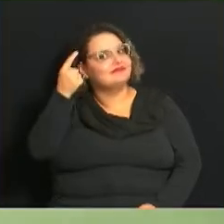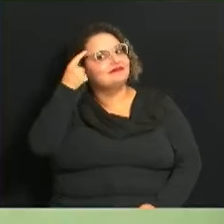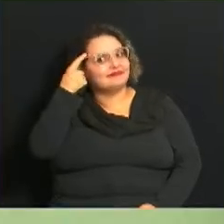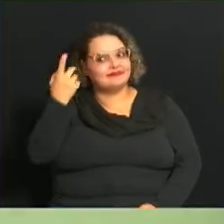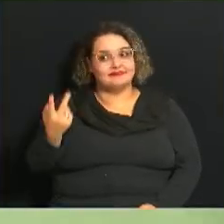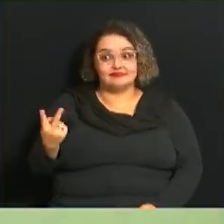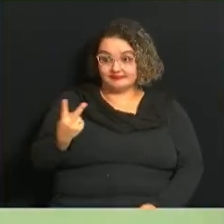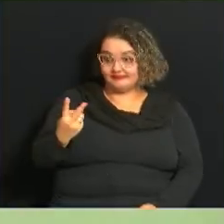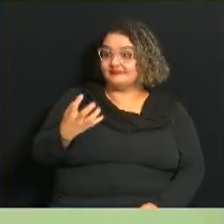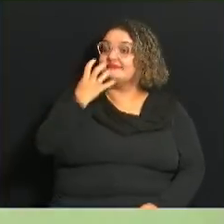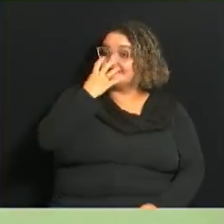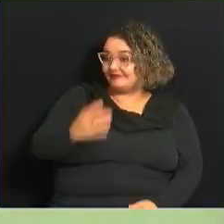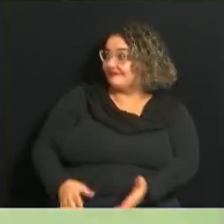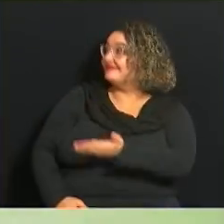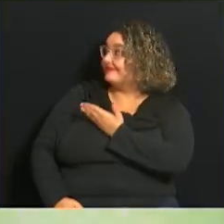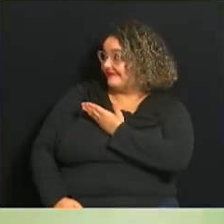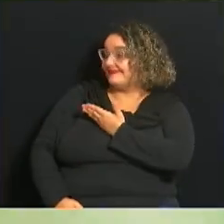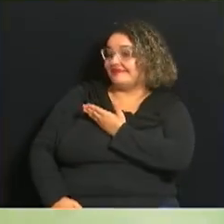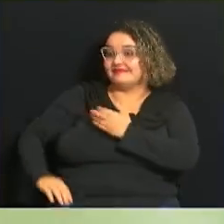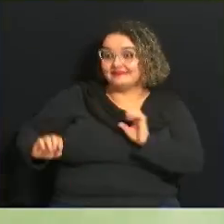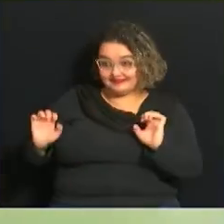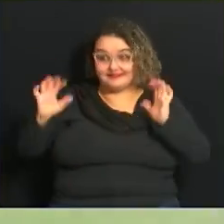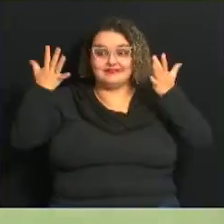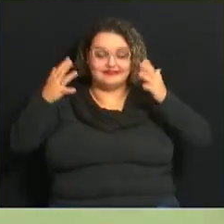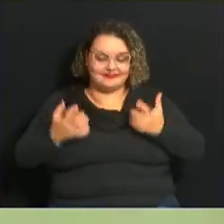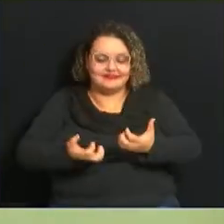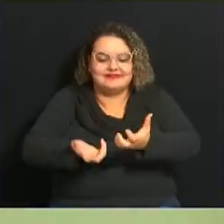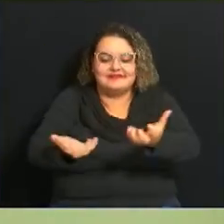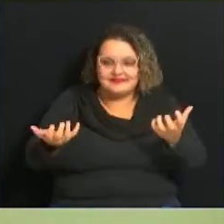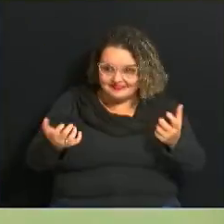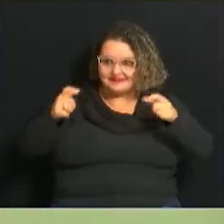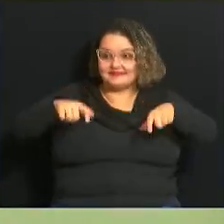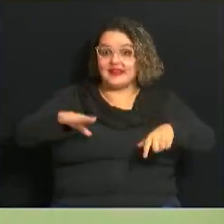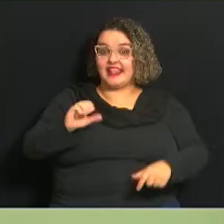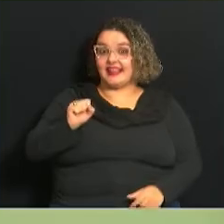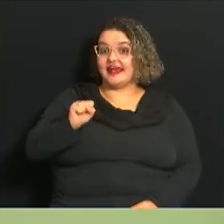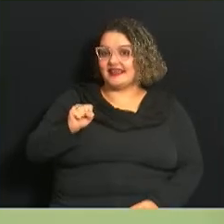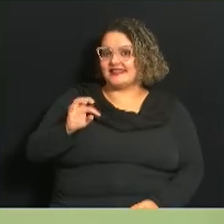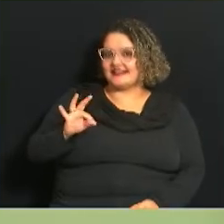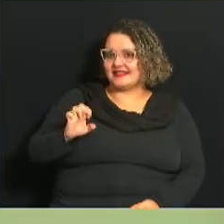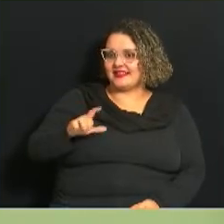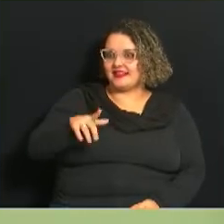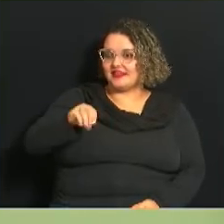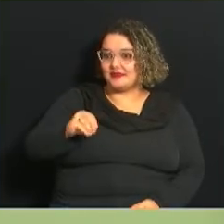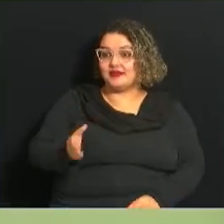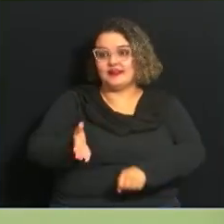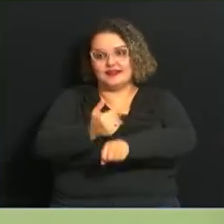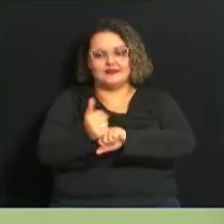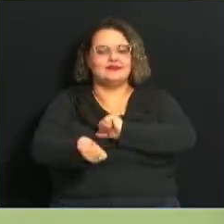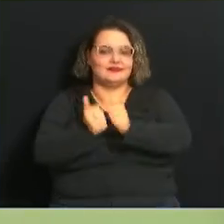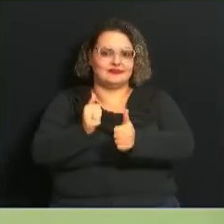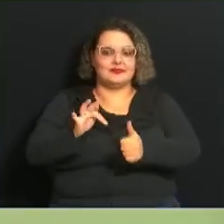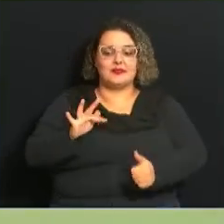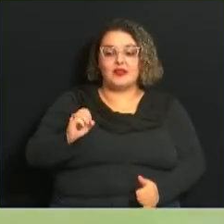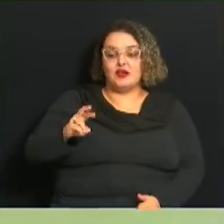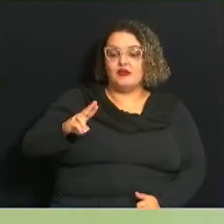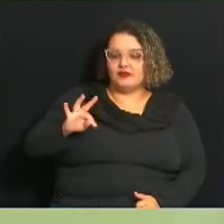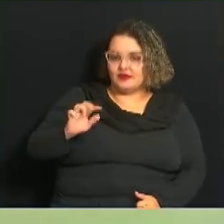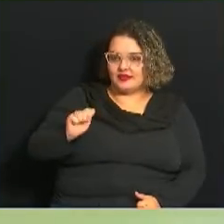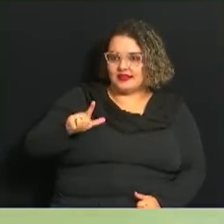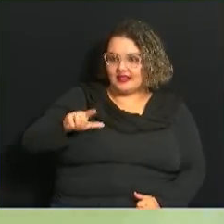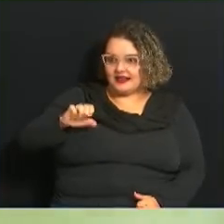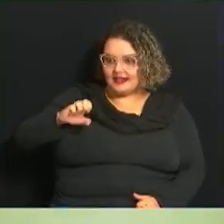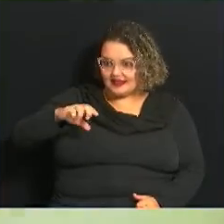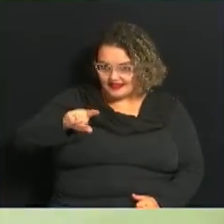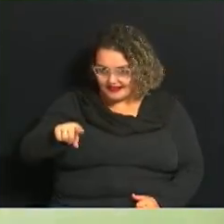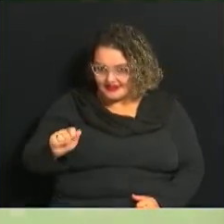2 cachorrinhos fizeram a festa no gramado da Arena Castelão, antes da bola rolar entre Fortaleza e Alianza Lima,